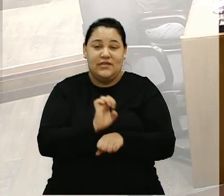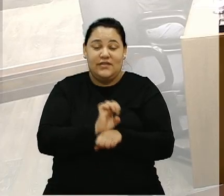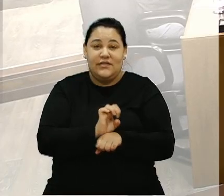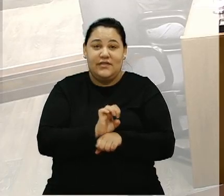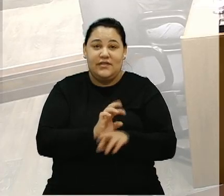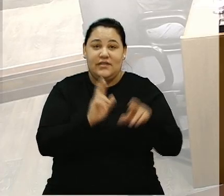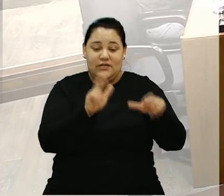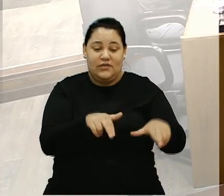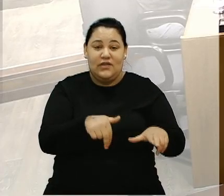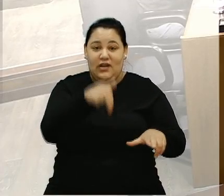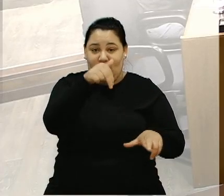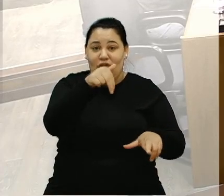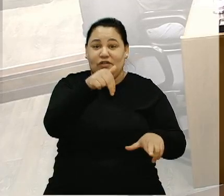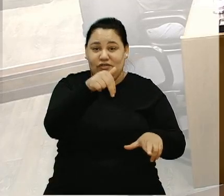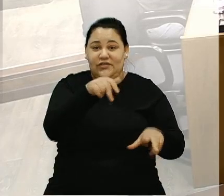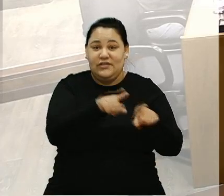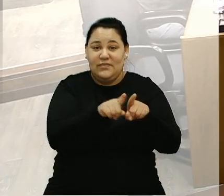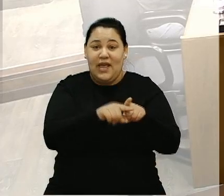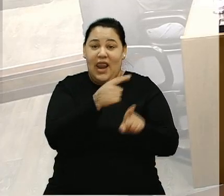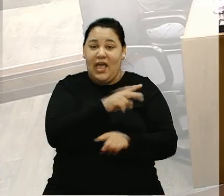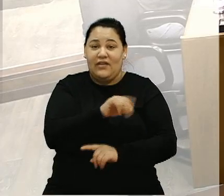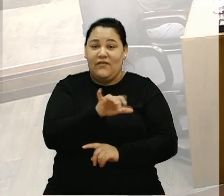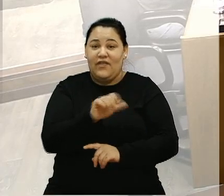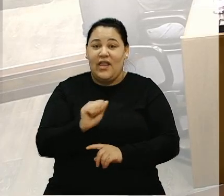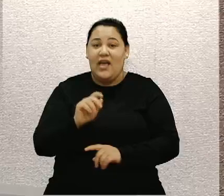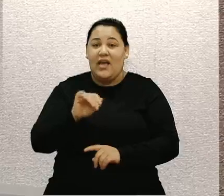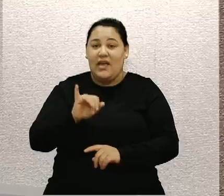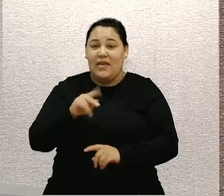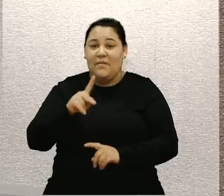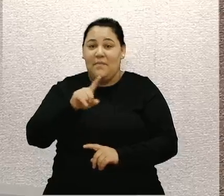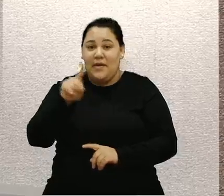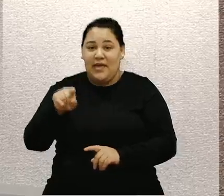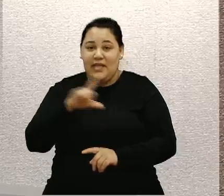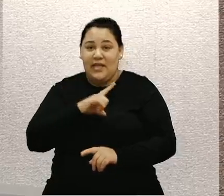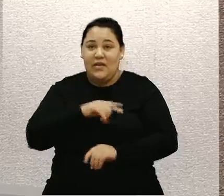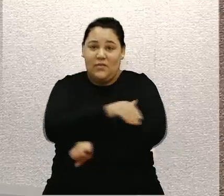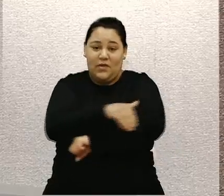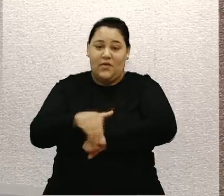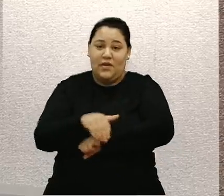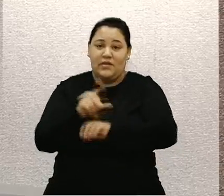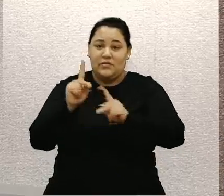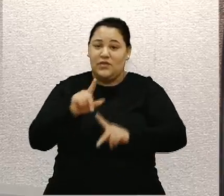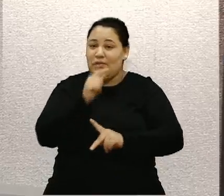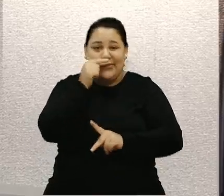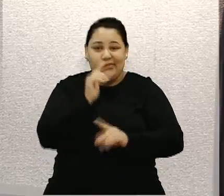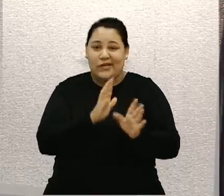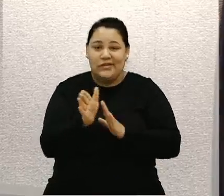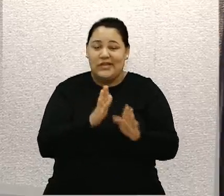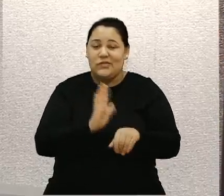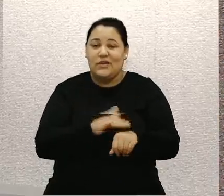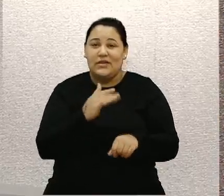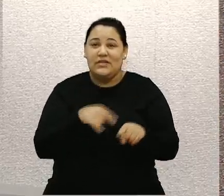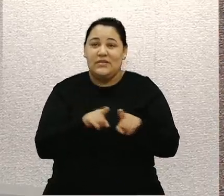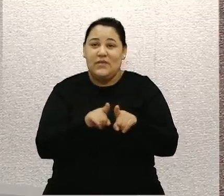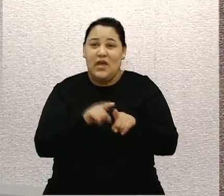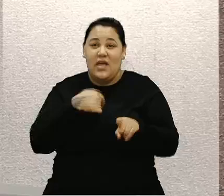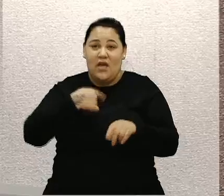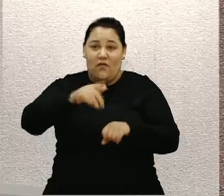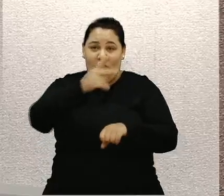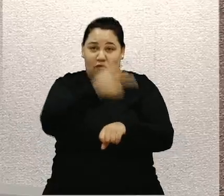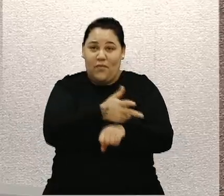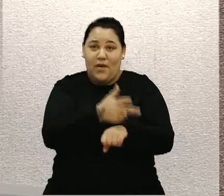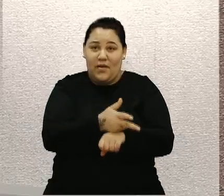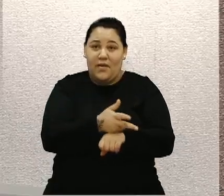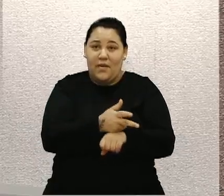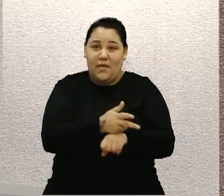Zona Norte, lá no Vila IP, Portal da Maesa, lá tem uma rua lá que o pessoal não consegue nem trafegar mais. Eu fui lá filmar só para dizer assim, ó,